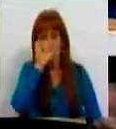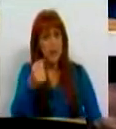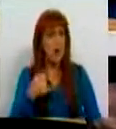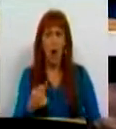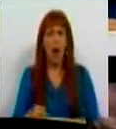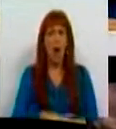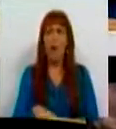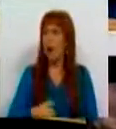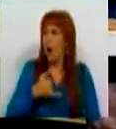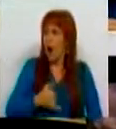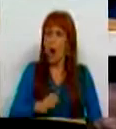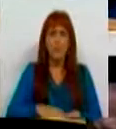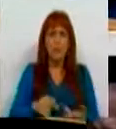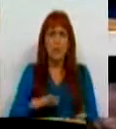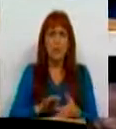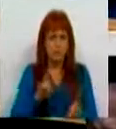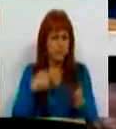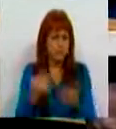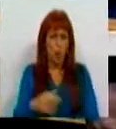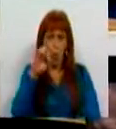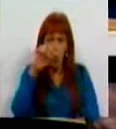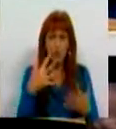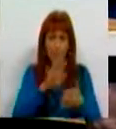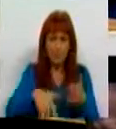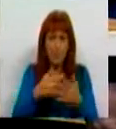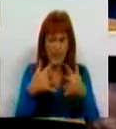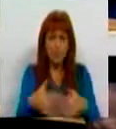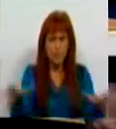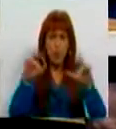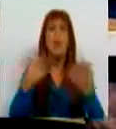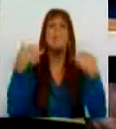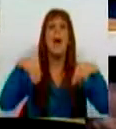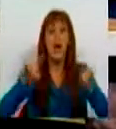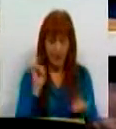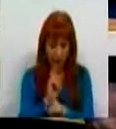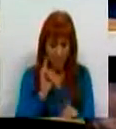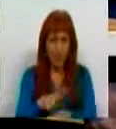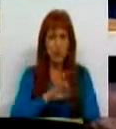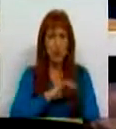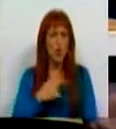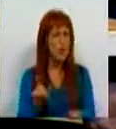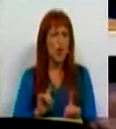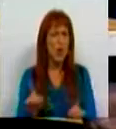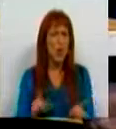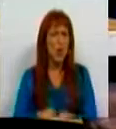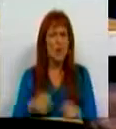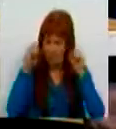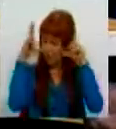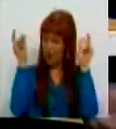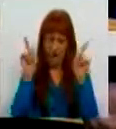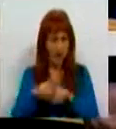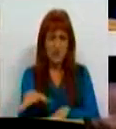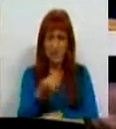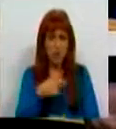não terem ficado alarmados para o chumbo desses 8 planos de reestruturação. Mas mesmo assim, os senhores não estavam despertados